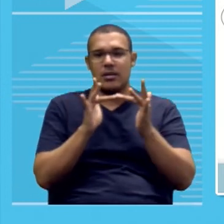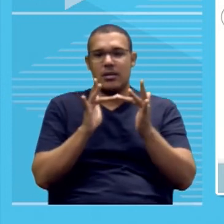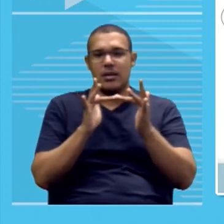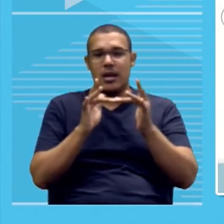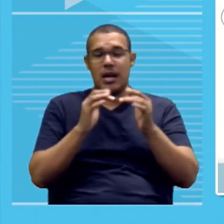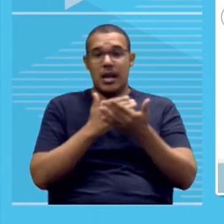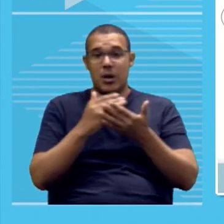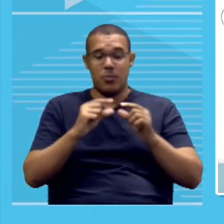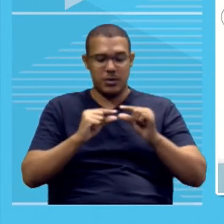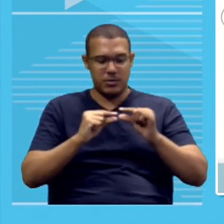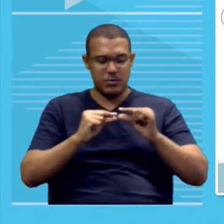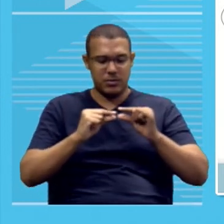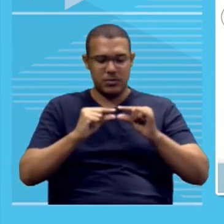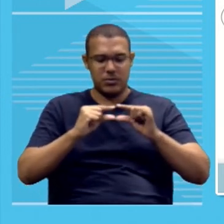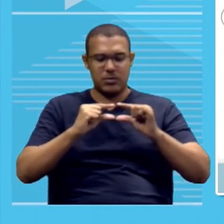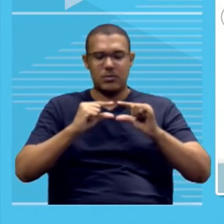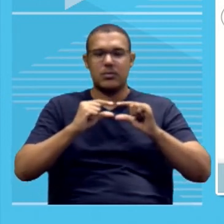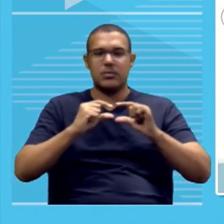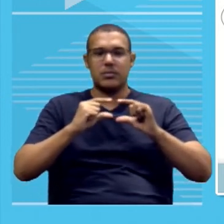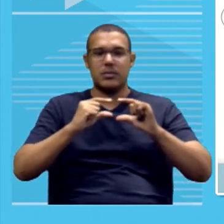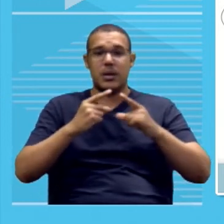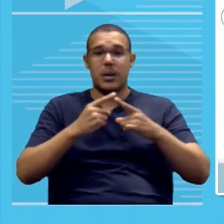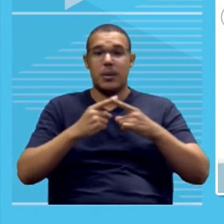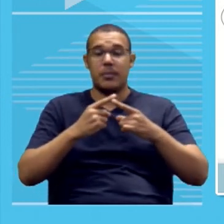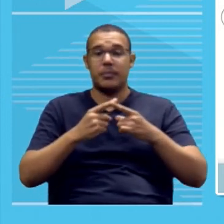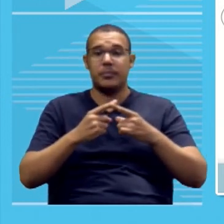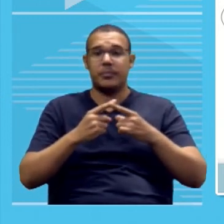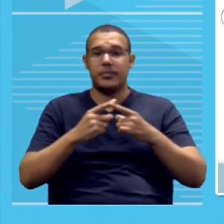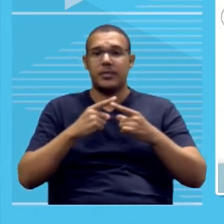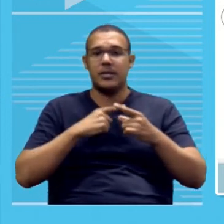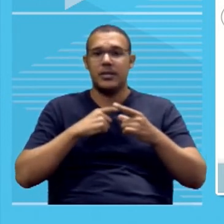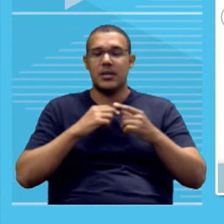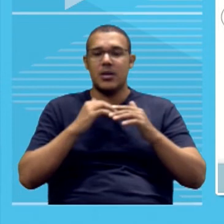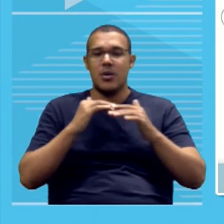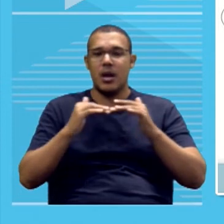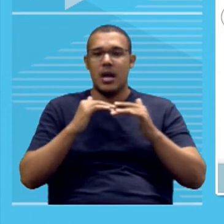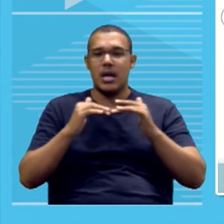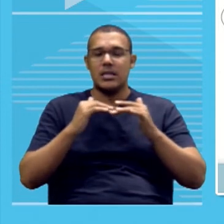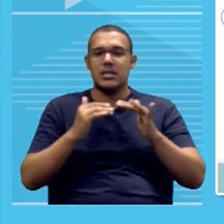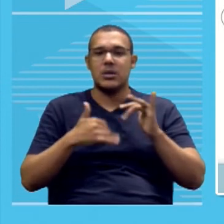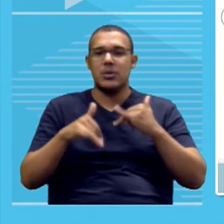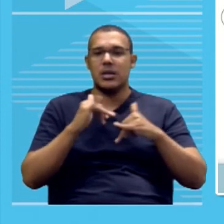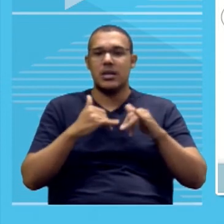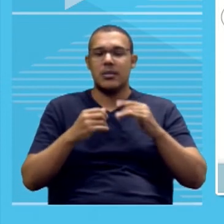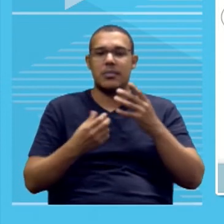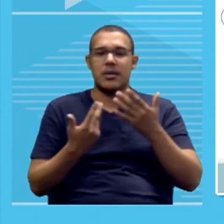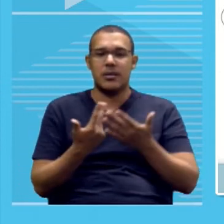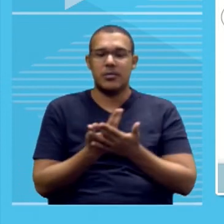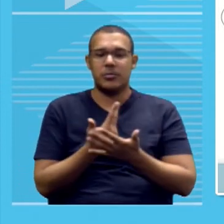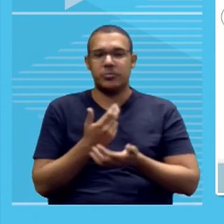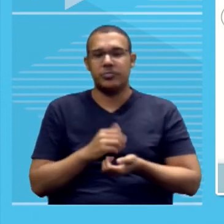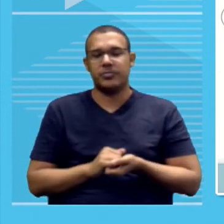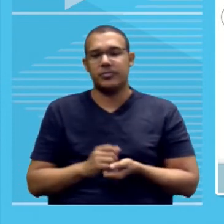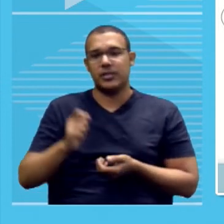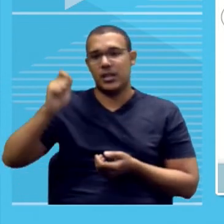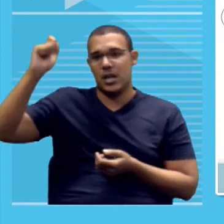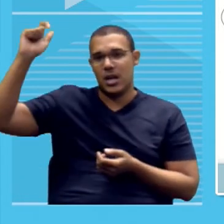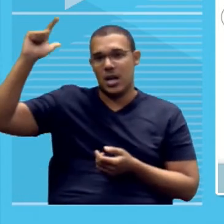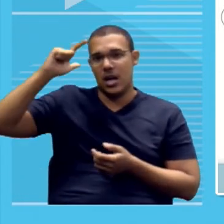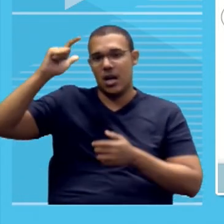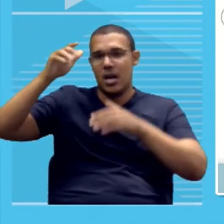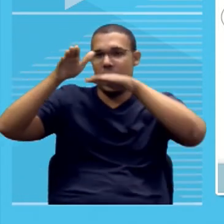aquele inchaço da bateria, justamente porque ali dentro tem uma reação química acontecendo. Energia solar,